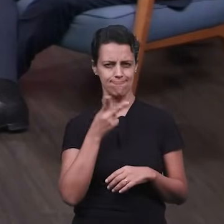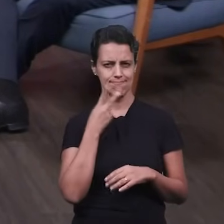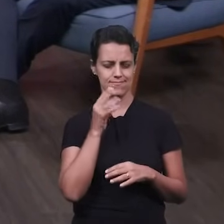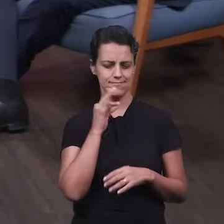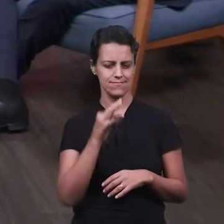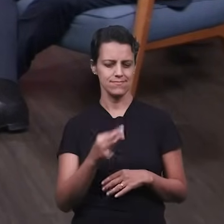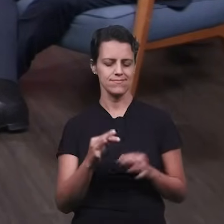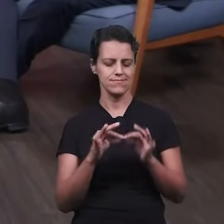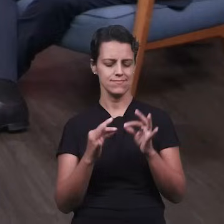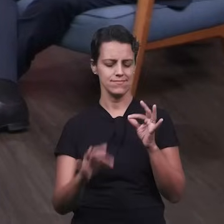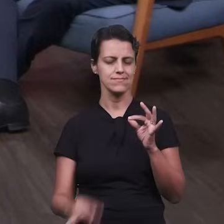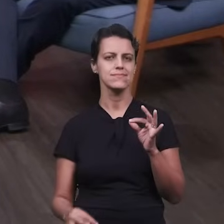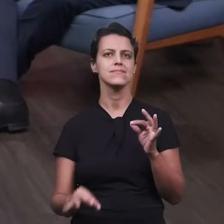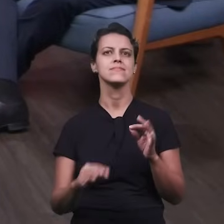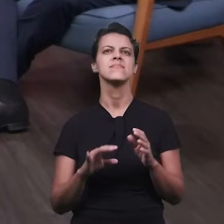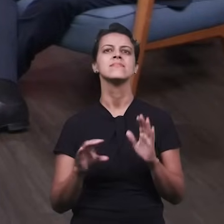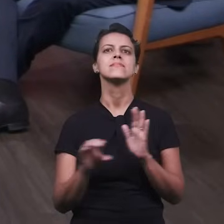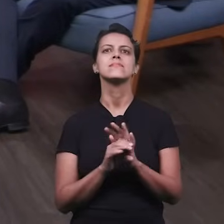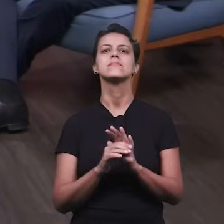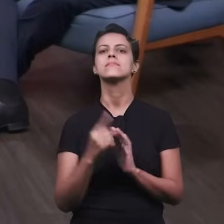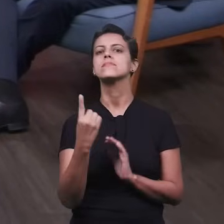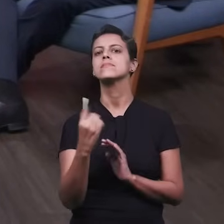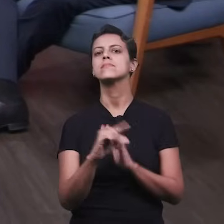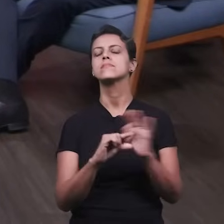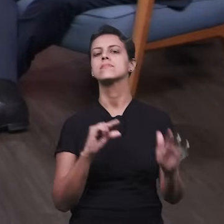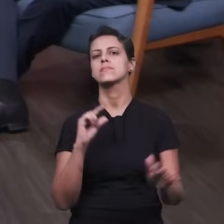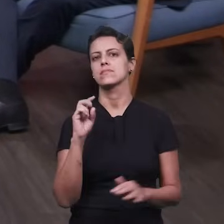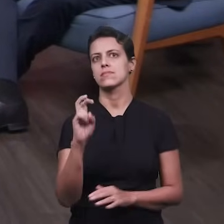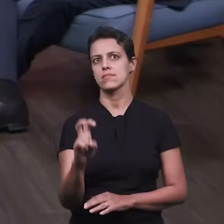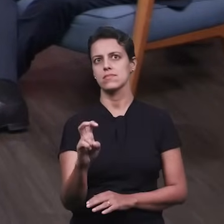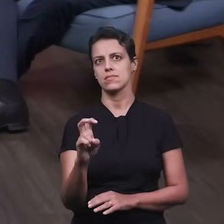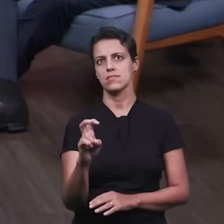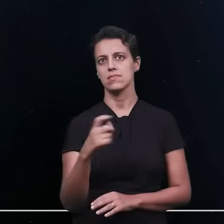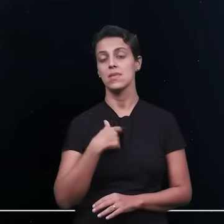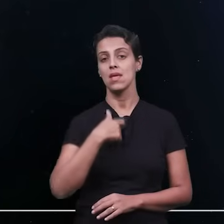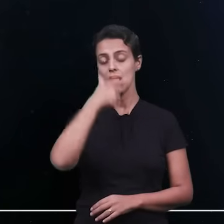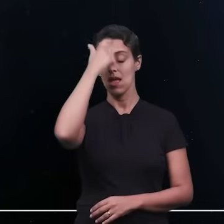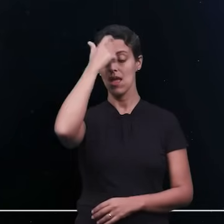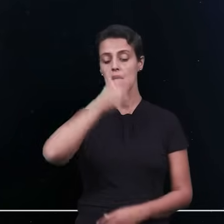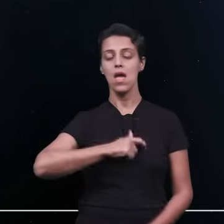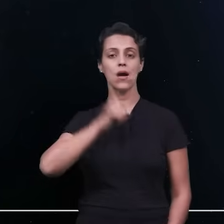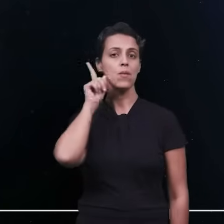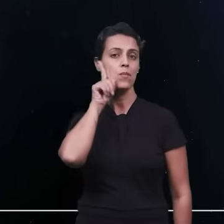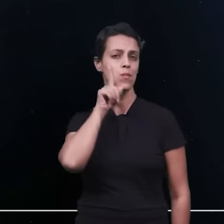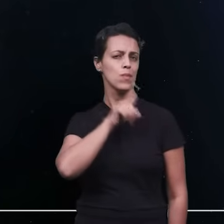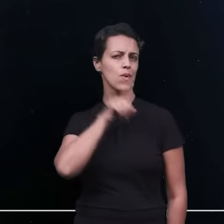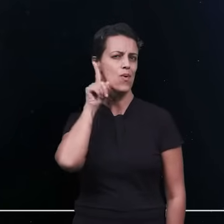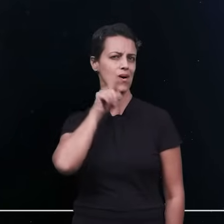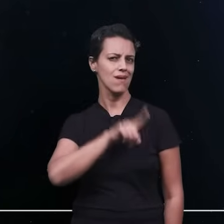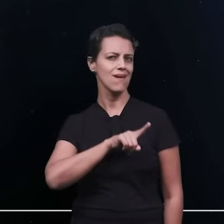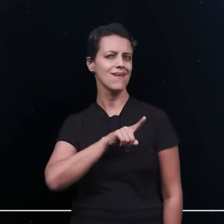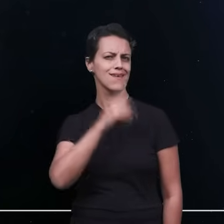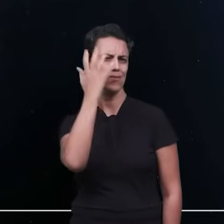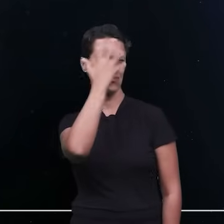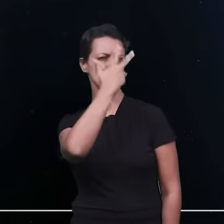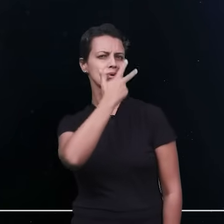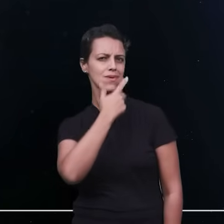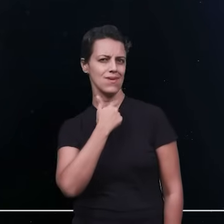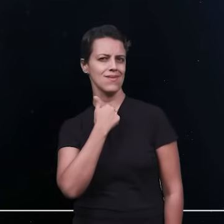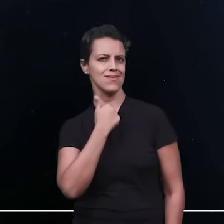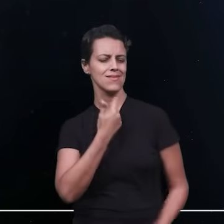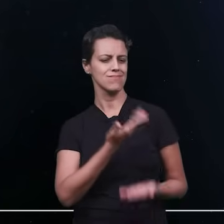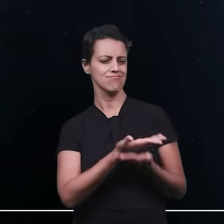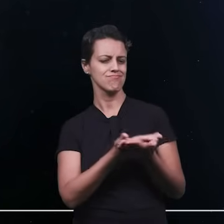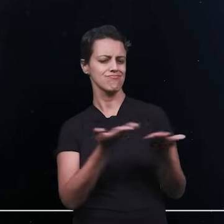Agora no livro de Cantares, o capítulo 1, verso 5, que diz assim: Eu sou morena e agradável,